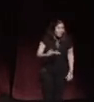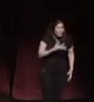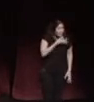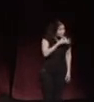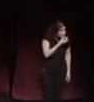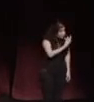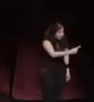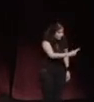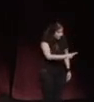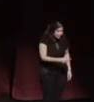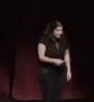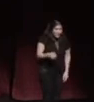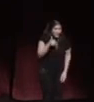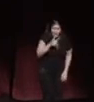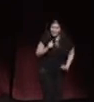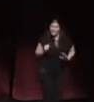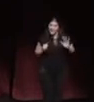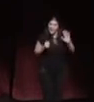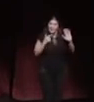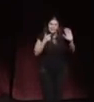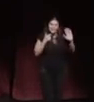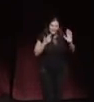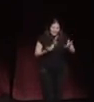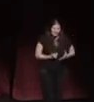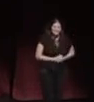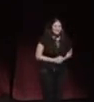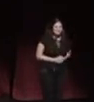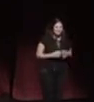estava com cosquinha. Então...